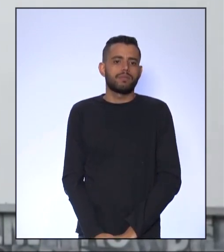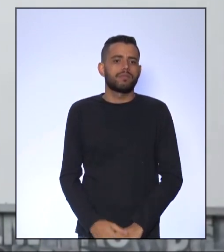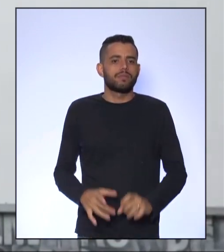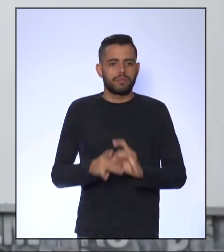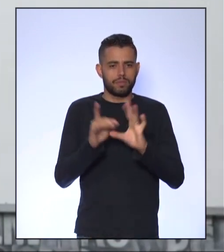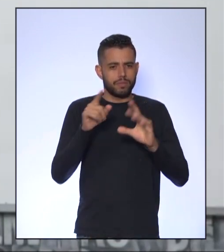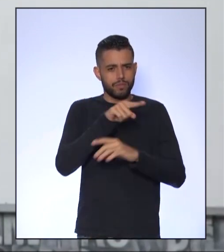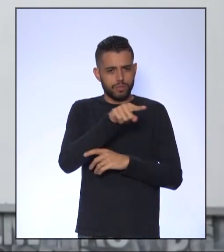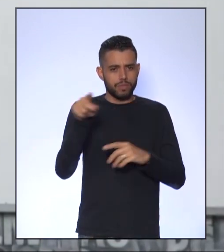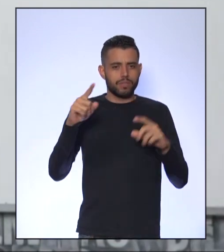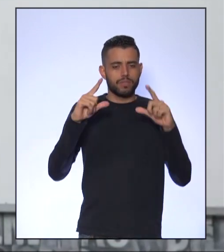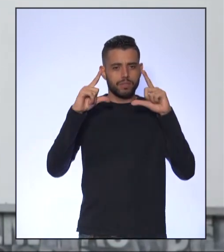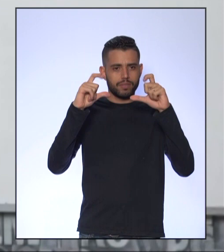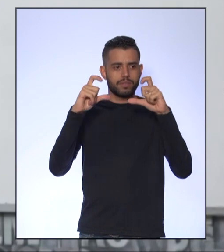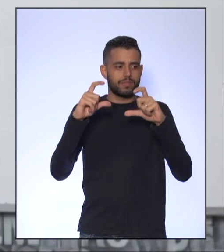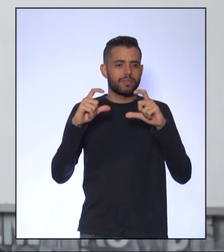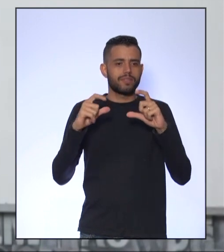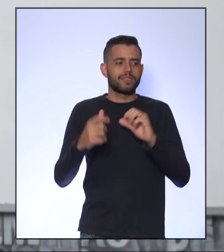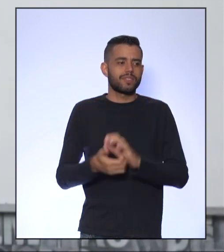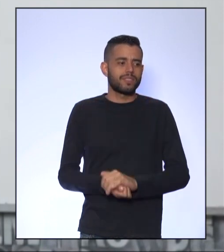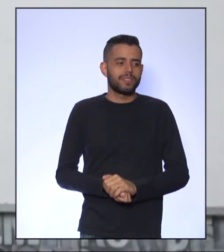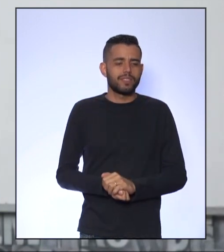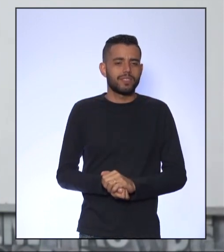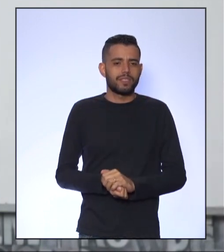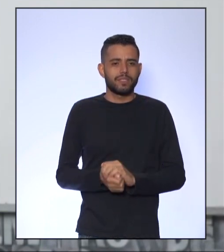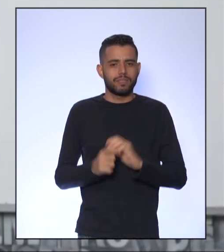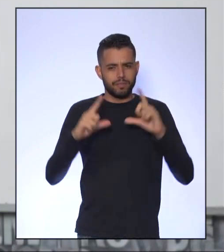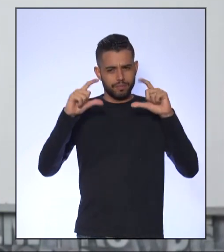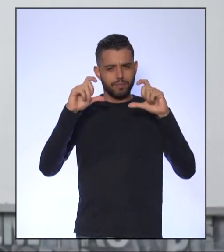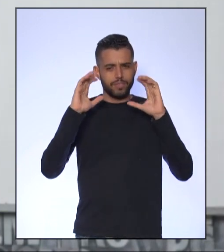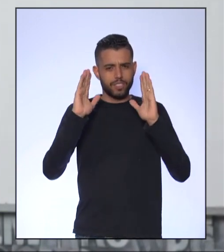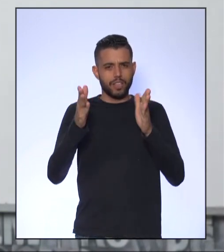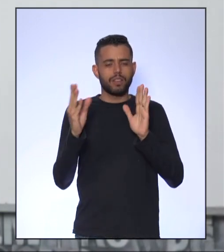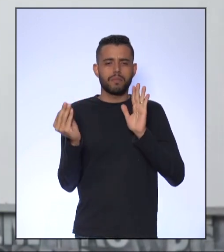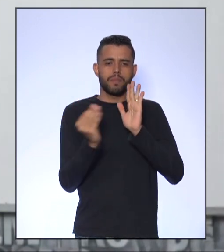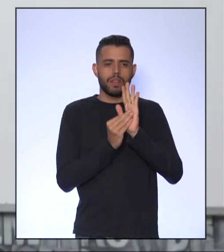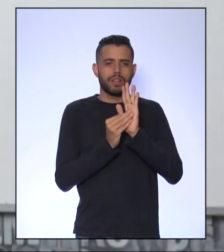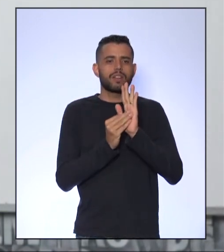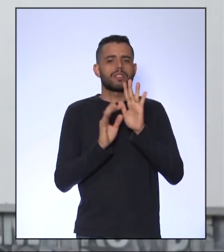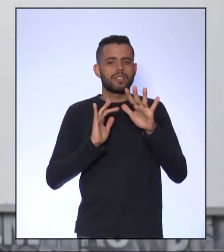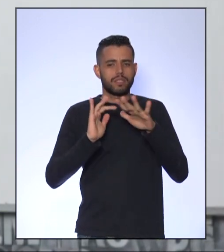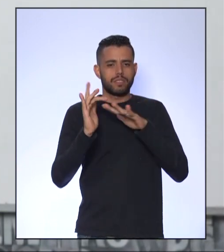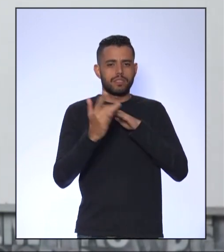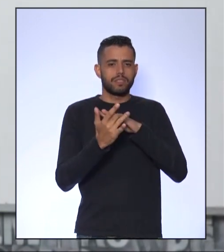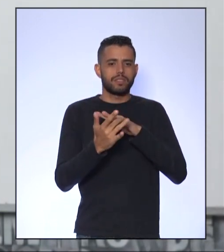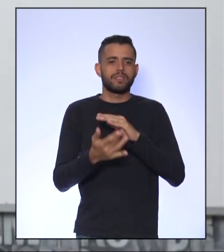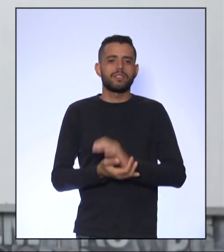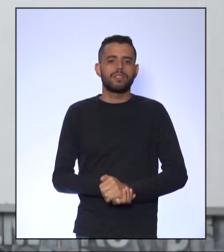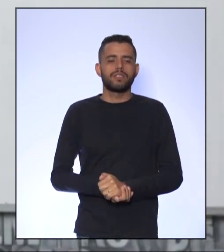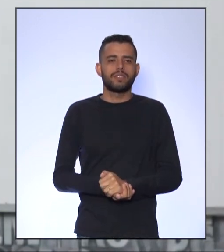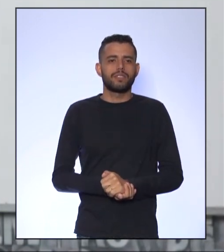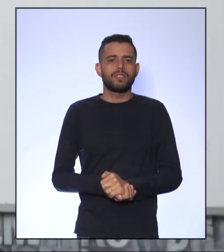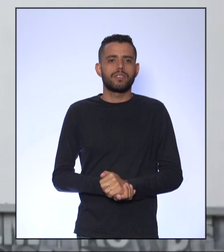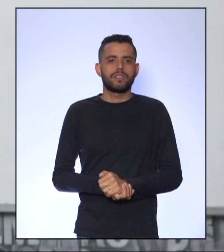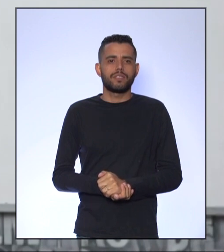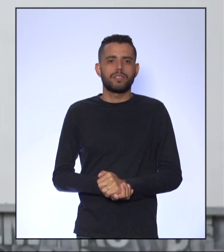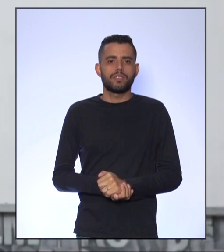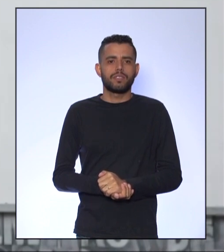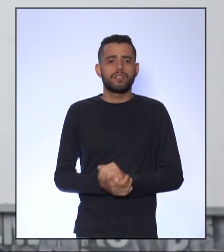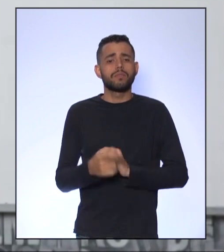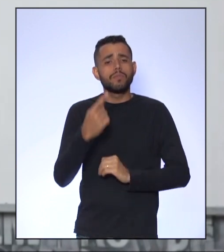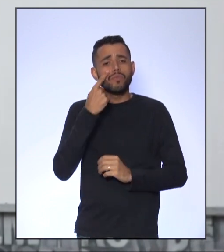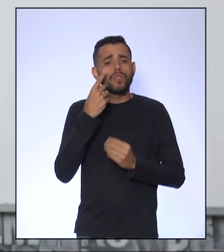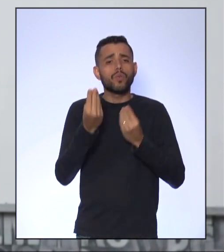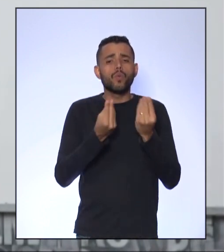Liberando aí para você fazer o seu print, tá? Marca lá as redes sociais e vamos ver o